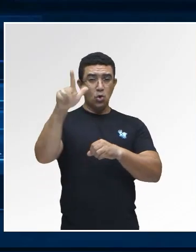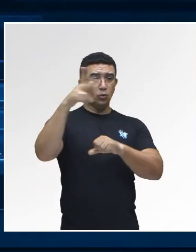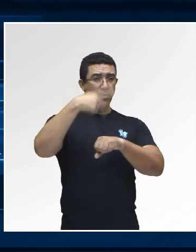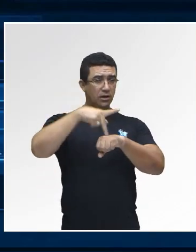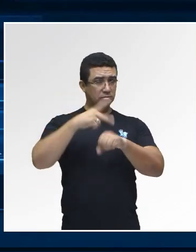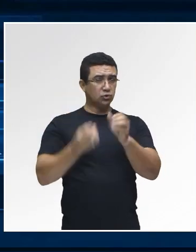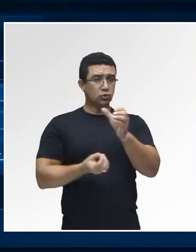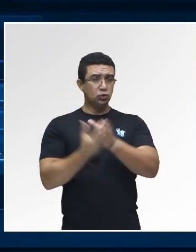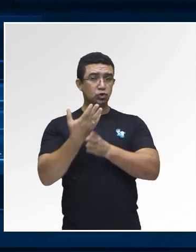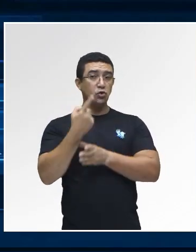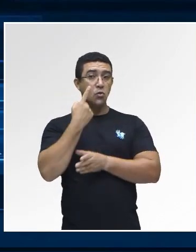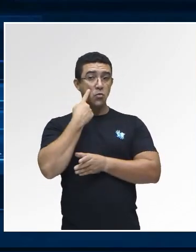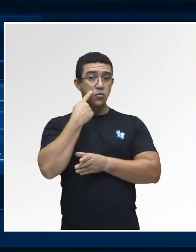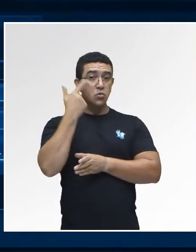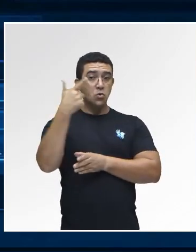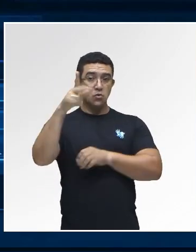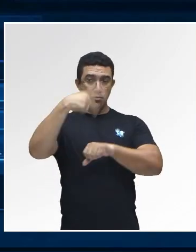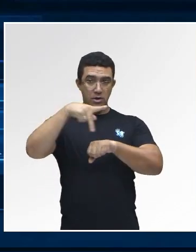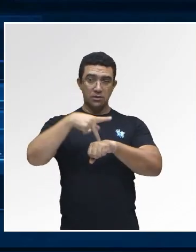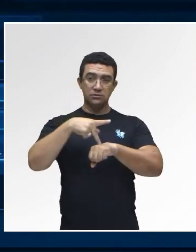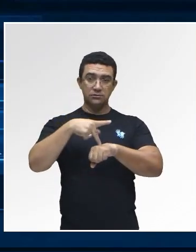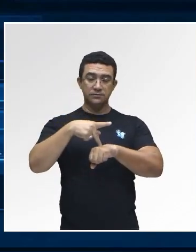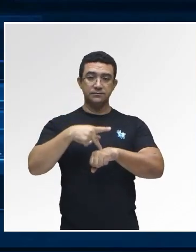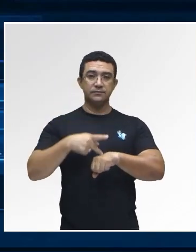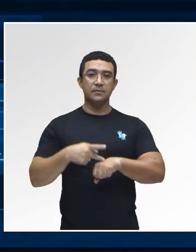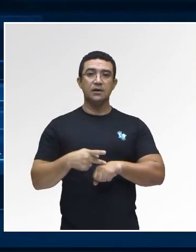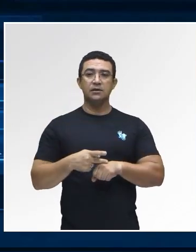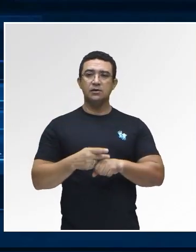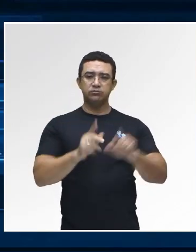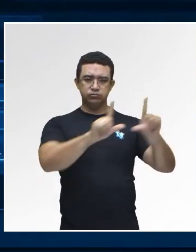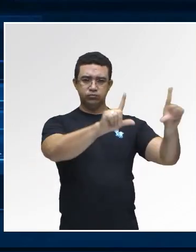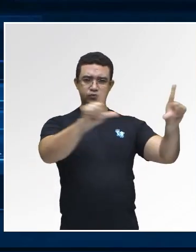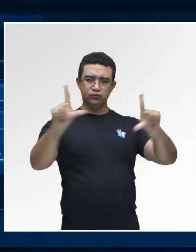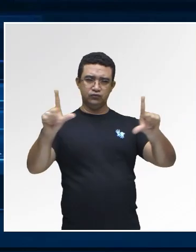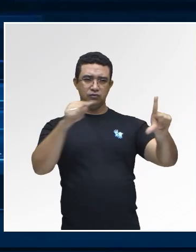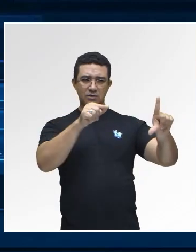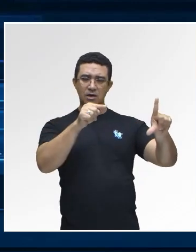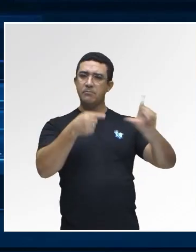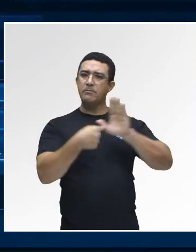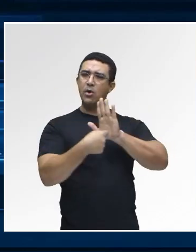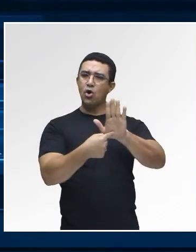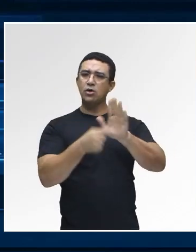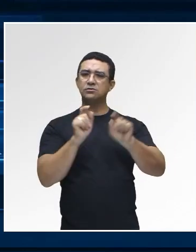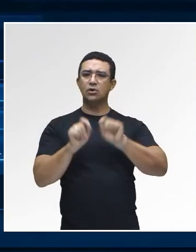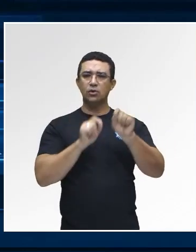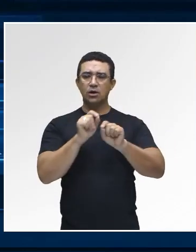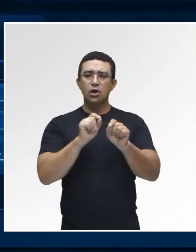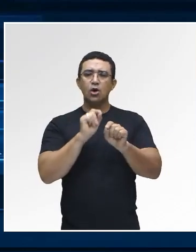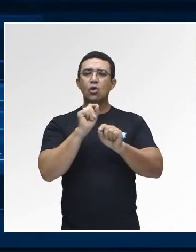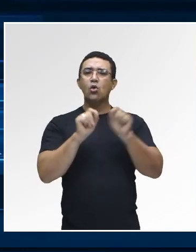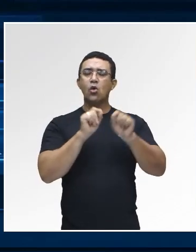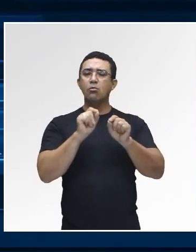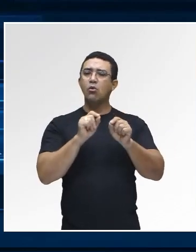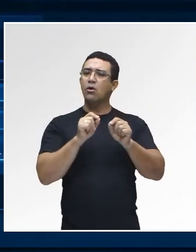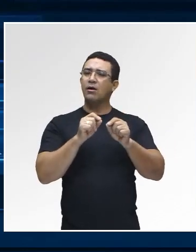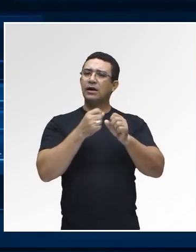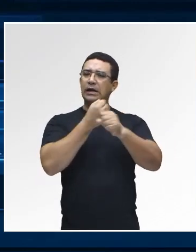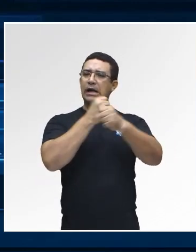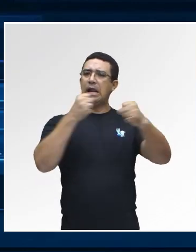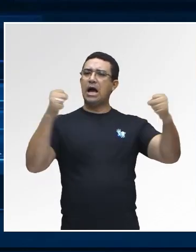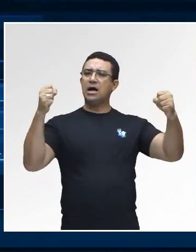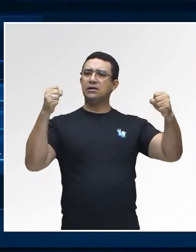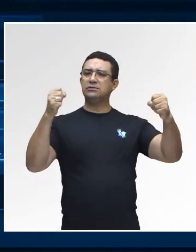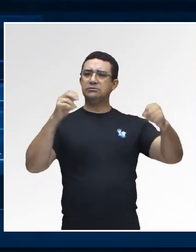vão ver, tá? Nós estamos aqui vendo então essa imagem que ela demonstra como é que um grande império vai chegar ao